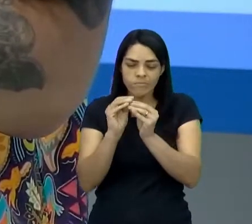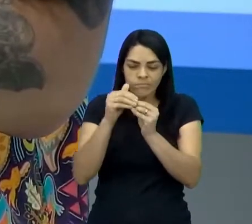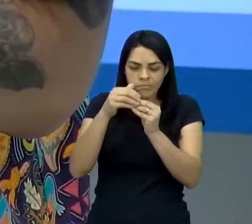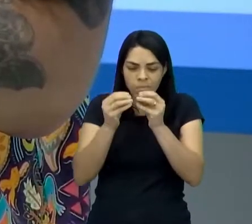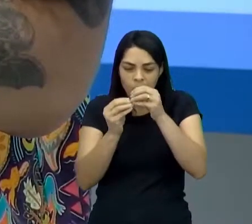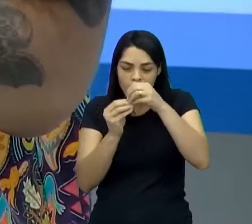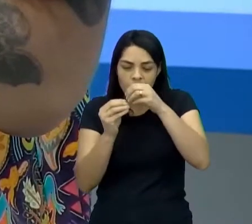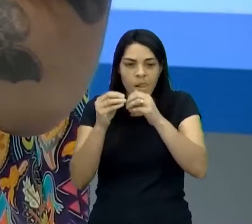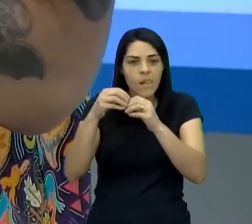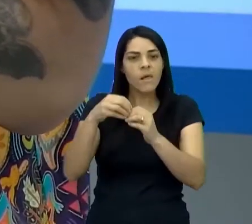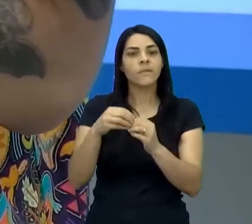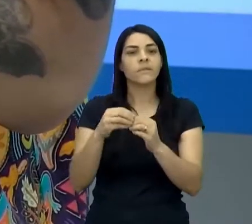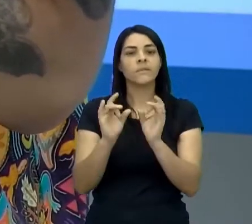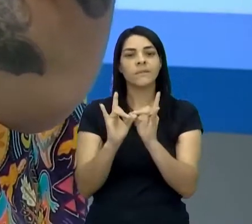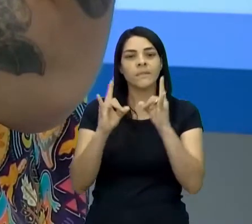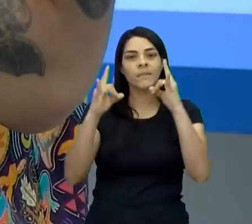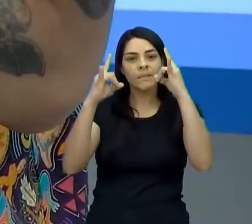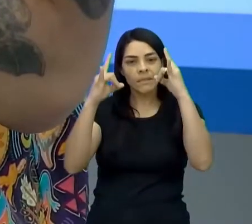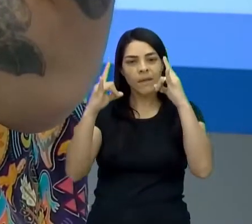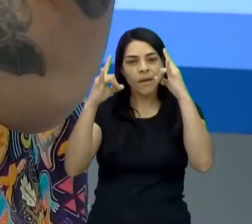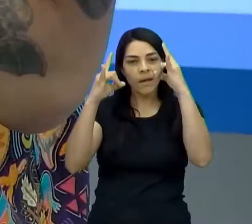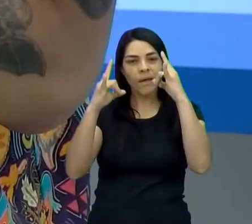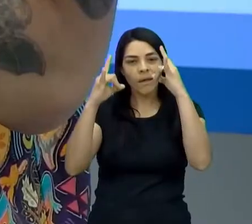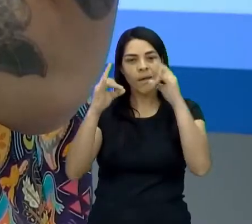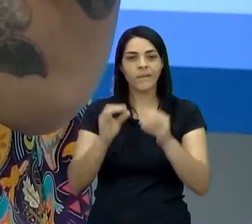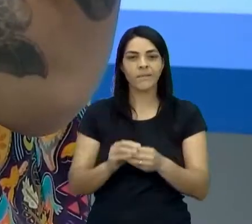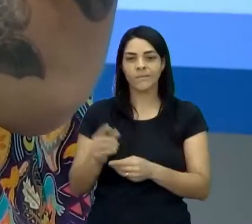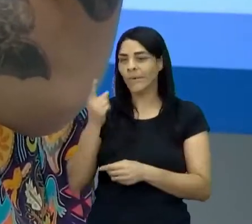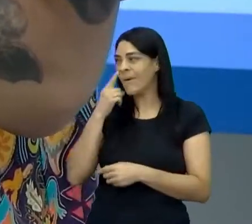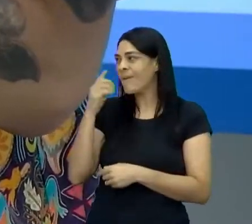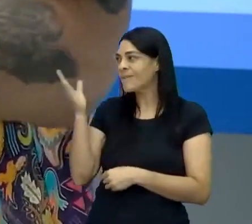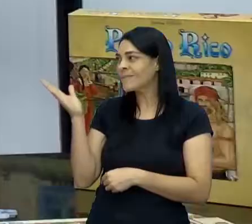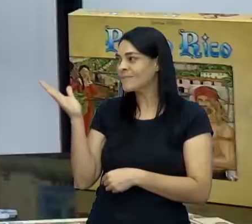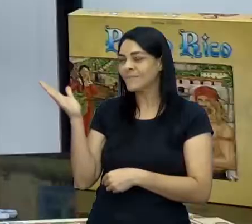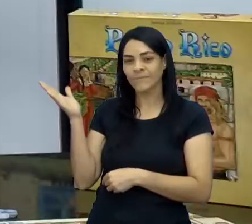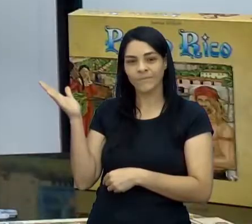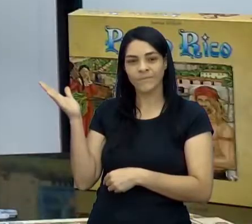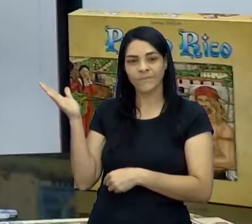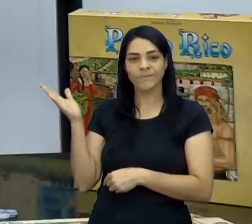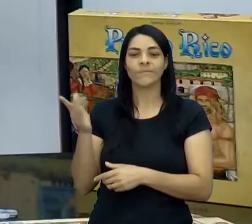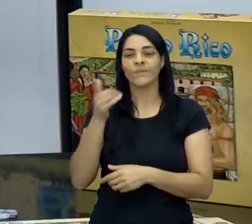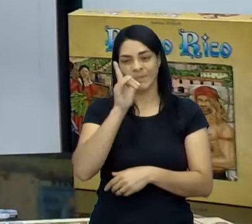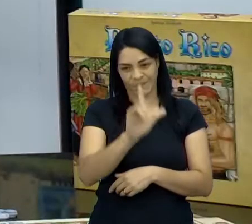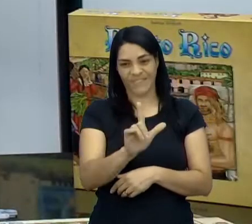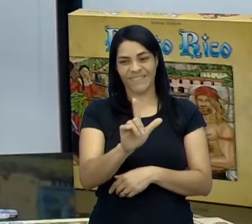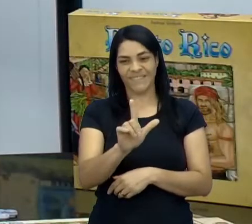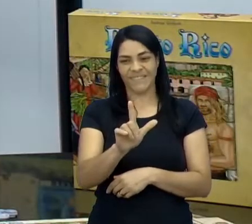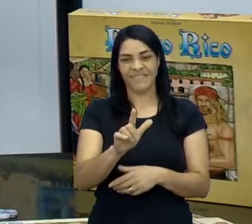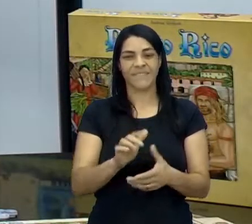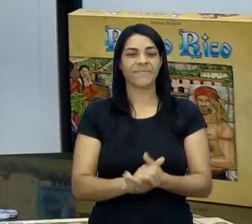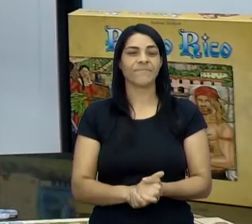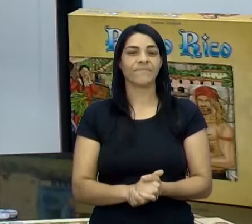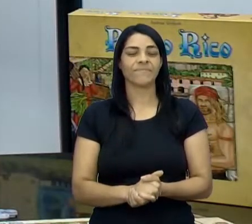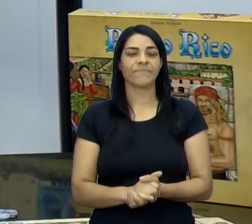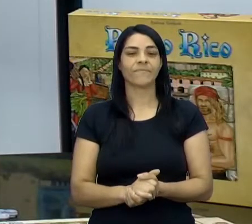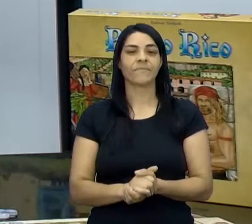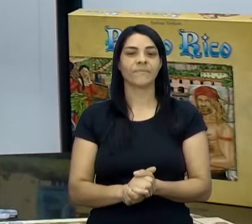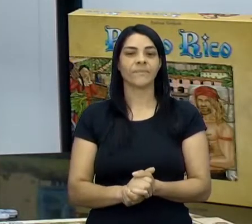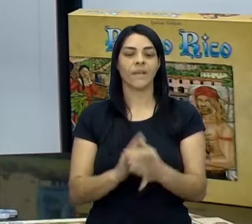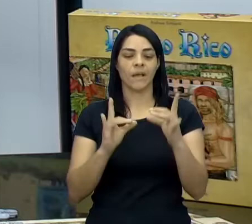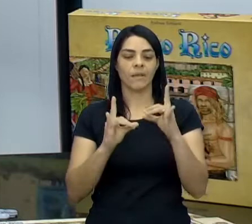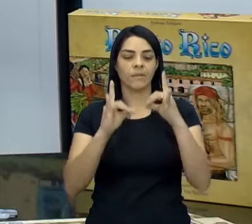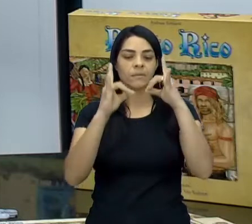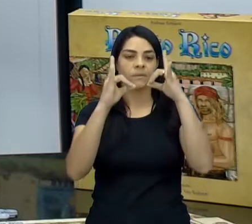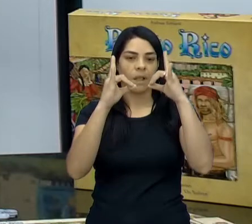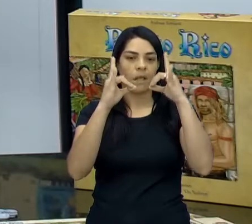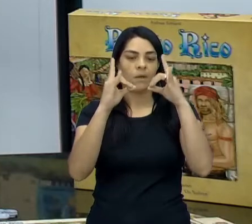aqui o castelinho. Nossa, não devia ter desmontado, montei, consegui. Então tá aqui o castelinho, ele fala para